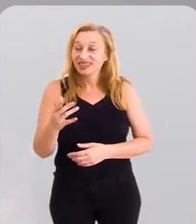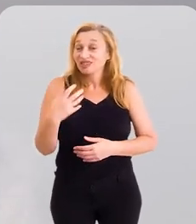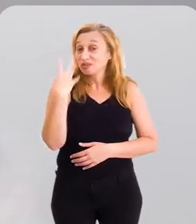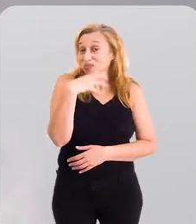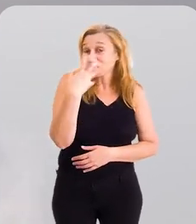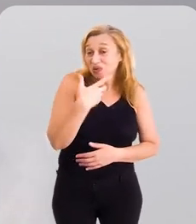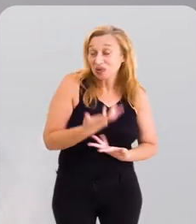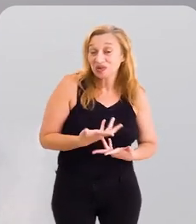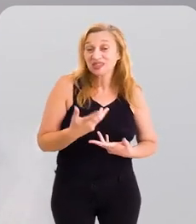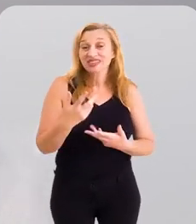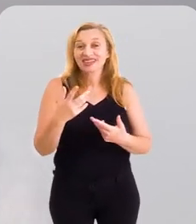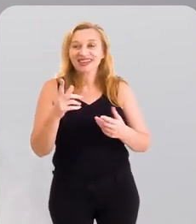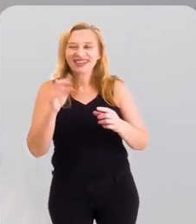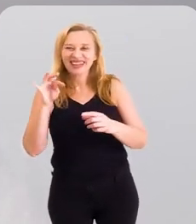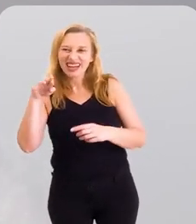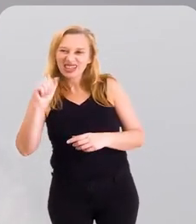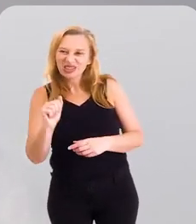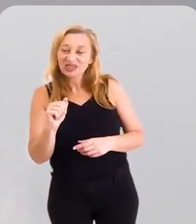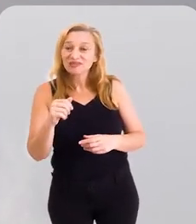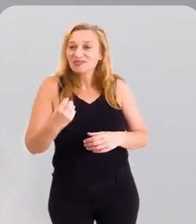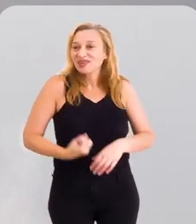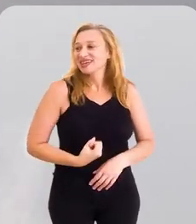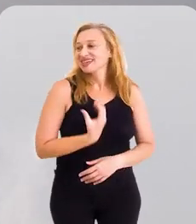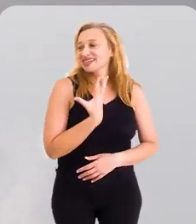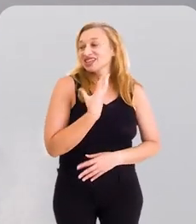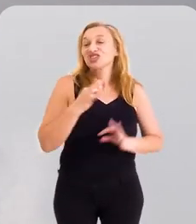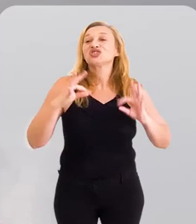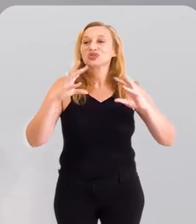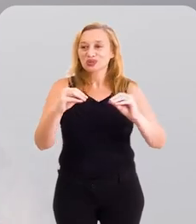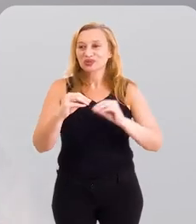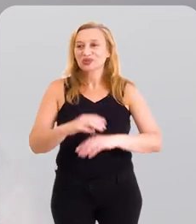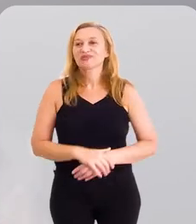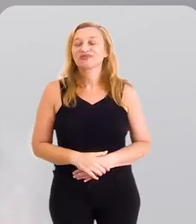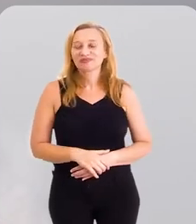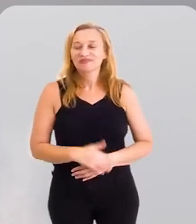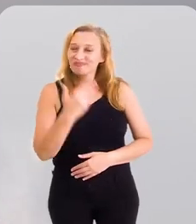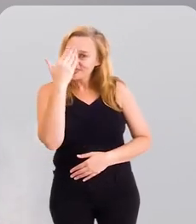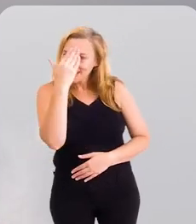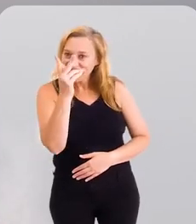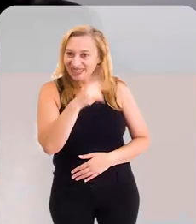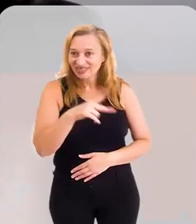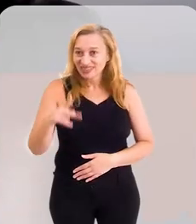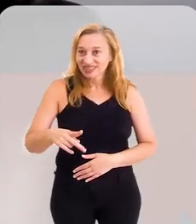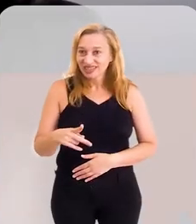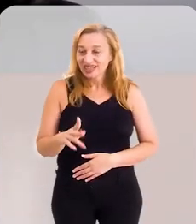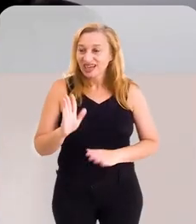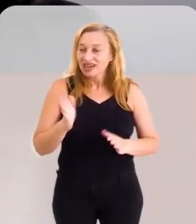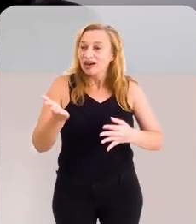filosofia, palestras sobre música, sobre literatura, sobre poesia, de tudo um pouco.